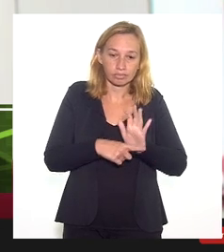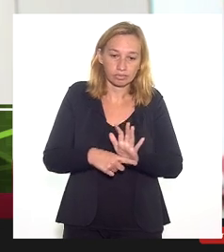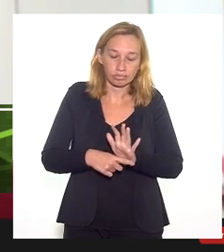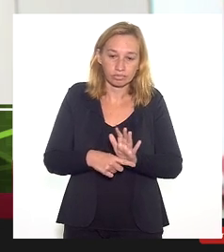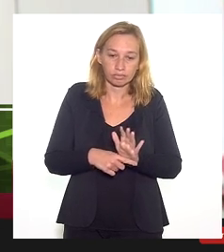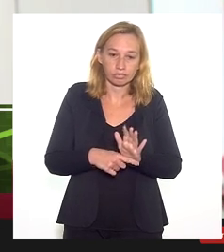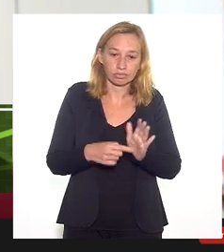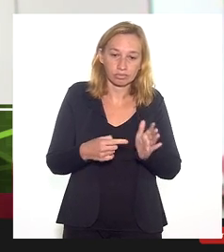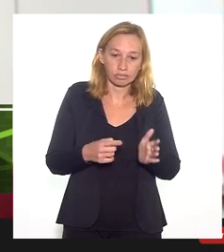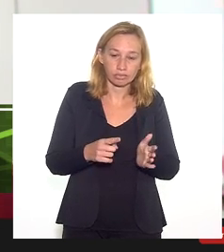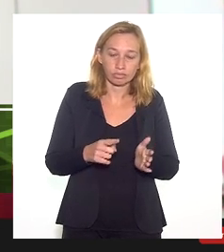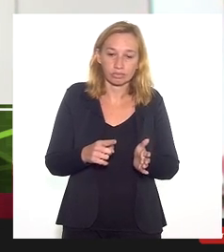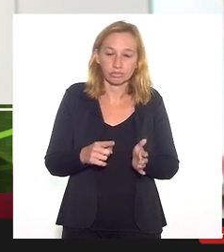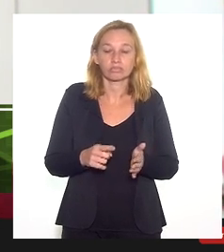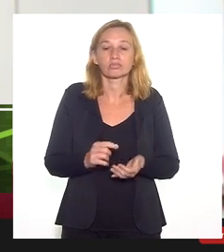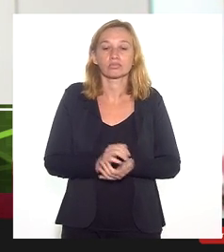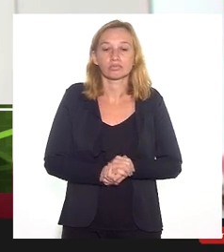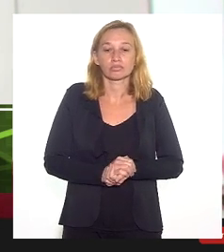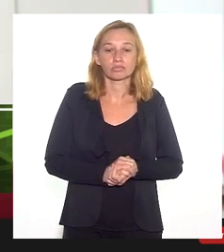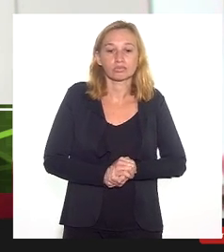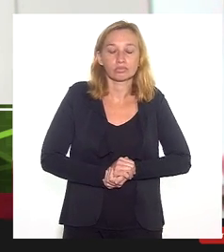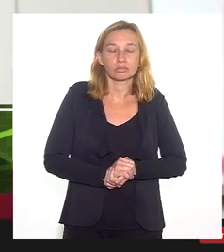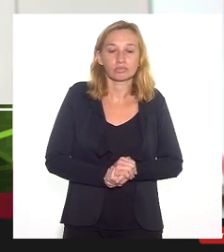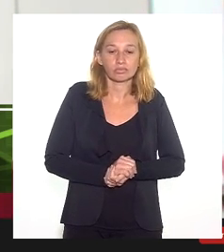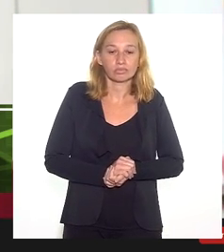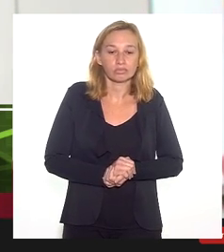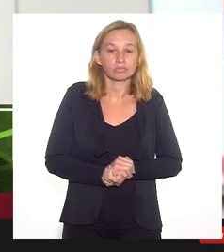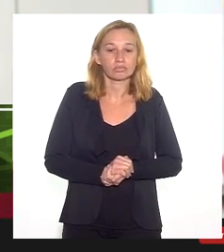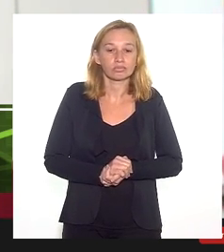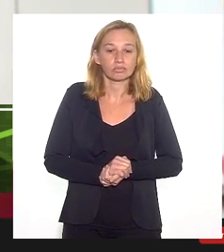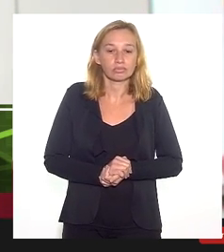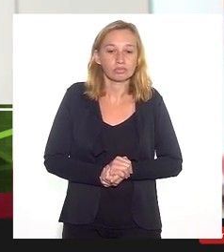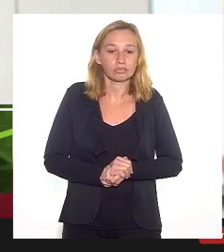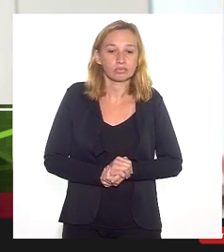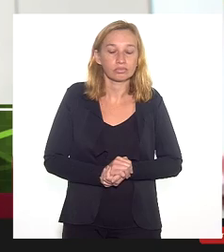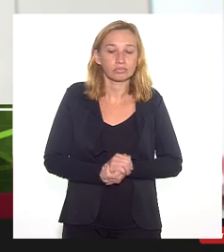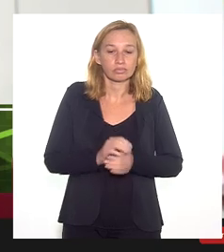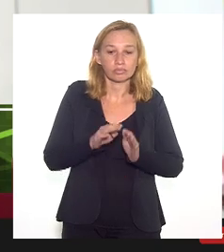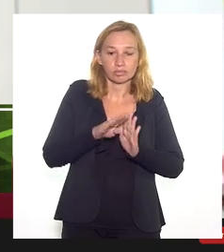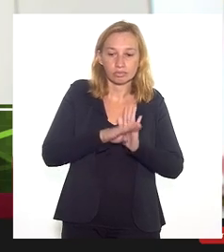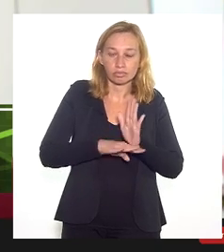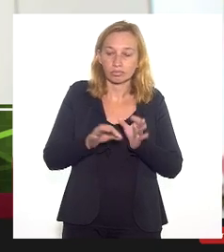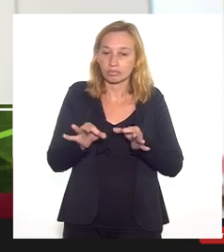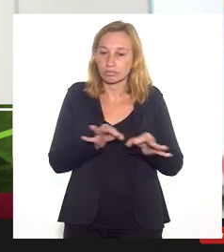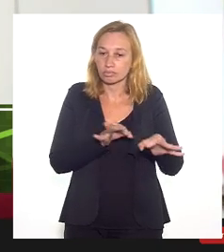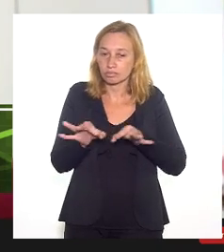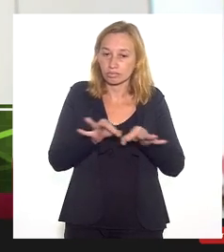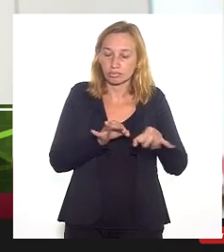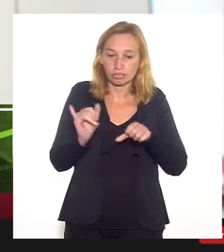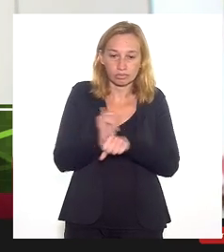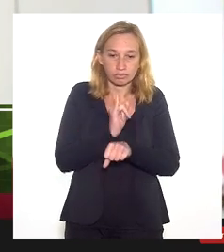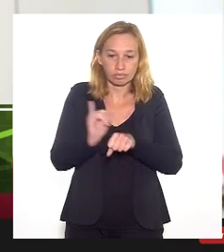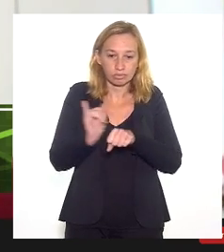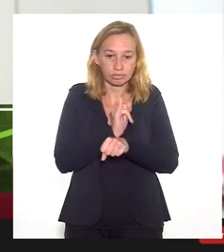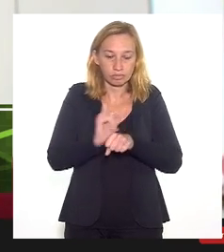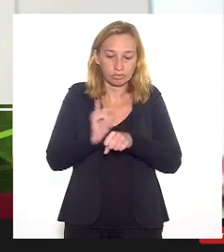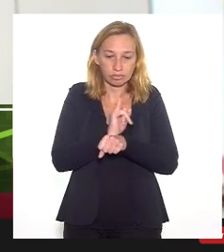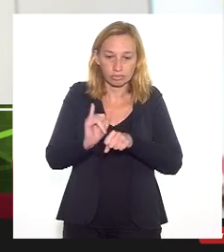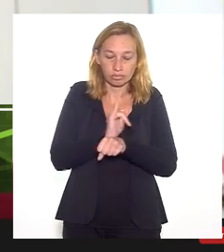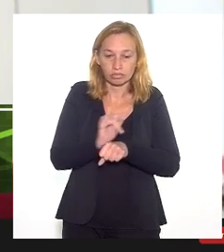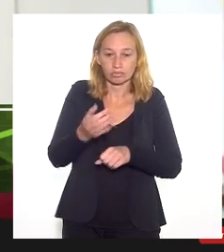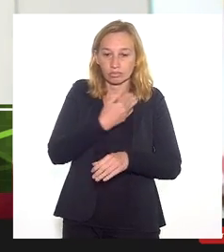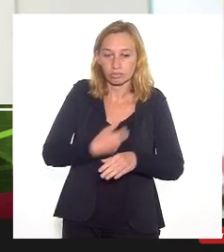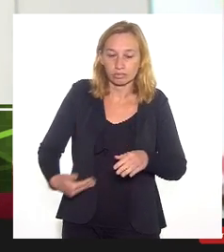perdas do conjunto dos servidores do Estado isso tem que fazer parte de uma agenda de planejamento a ser pactuada com o governador com a